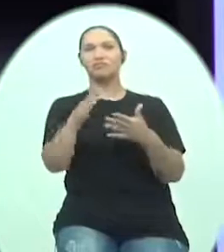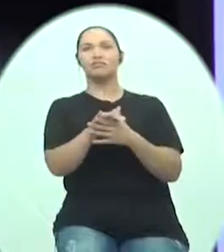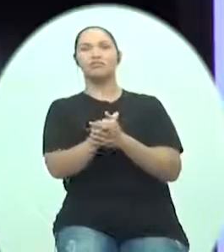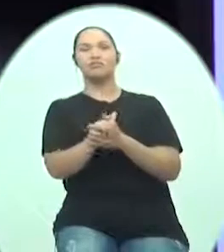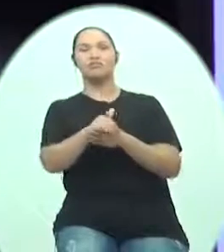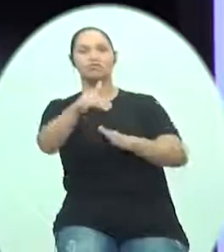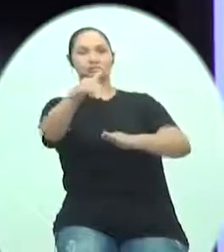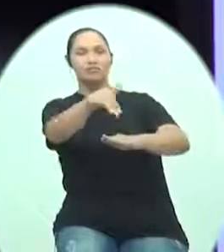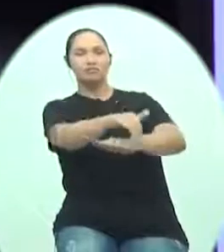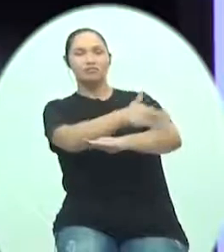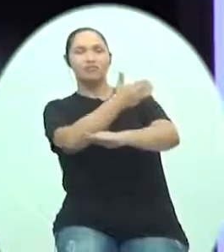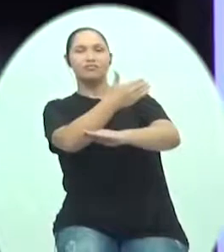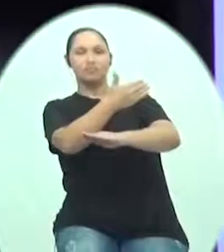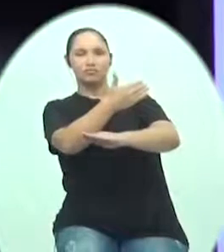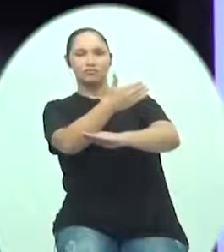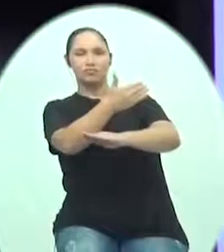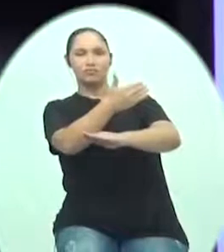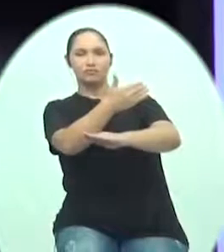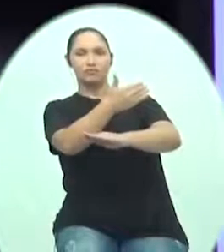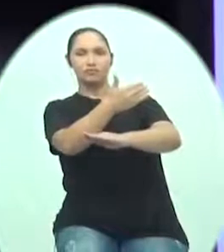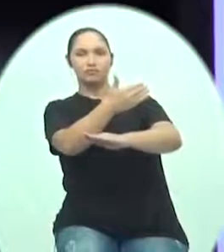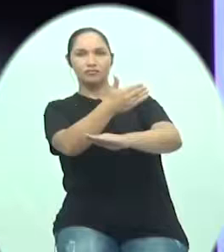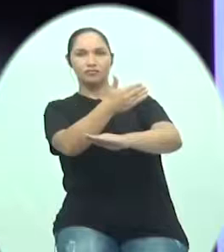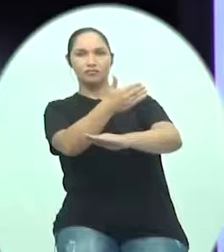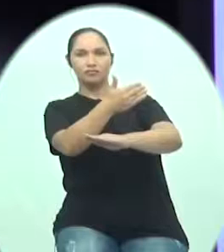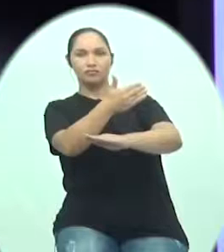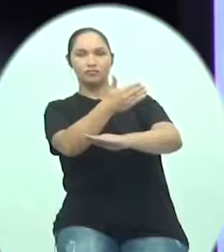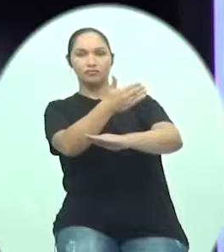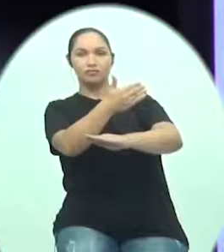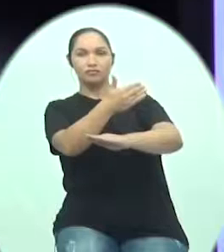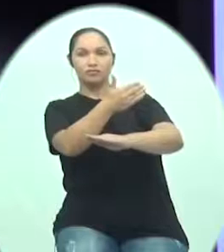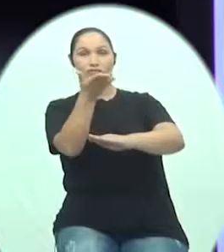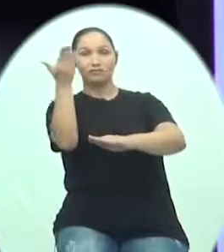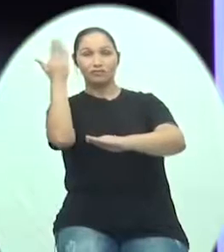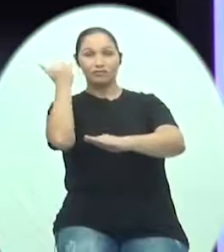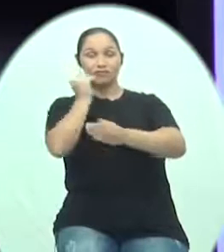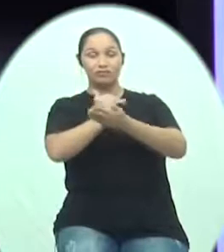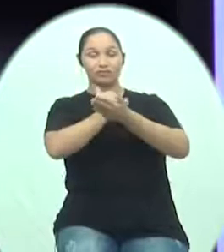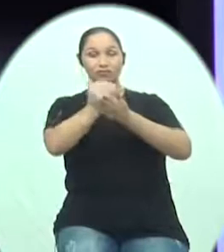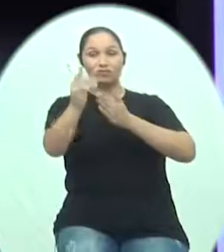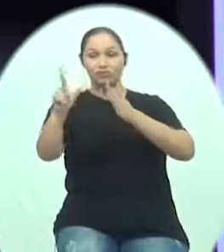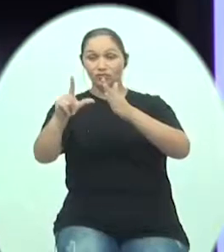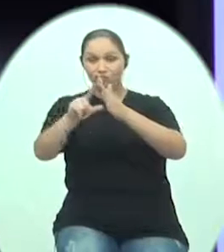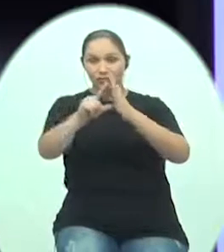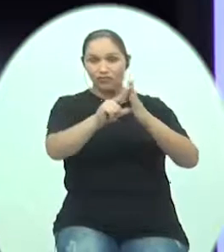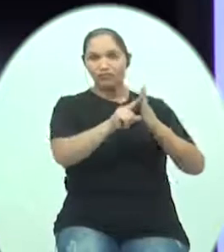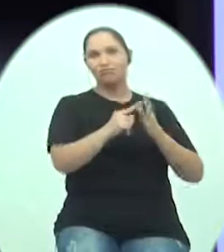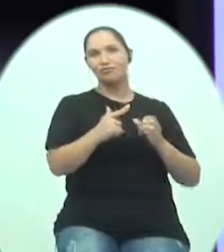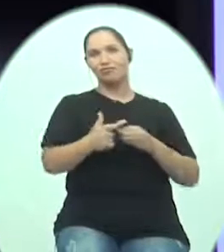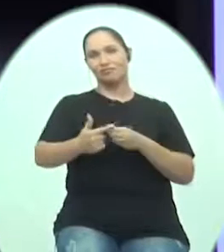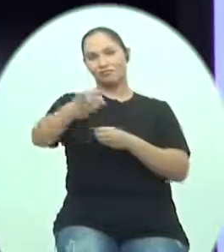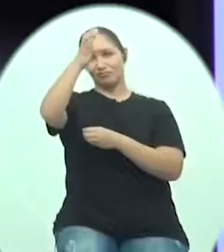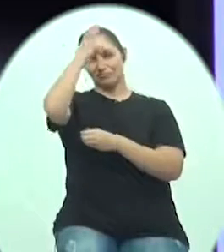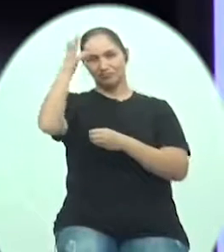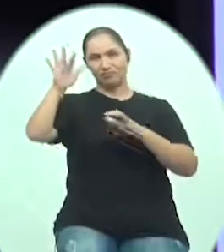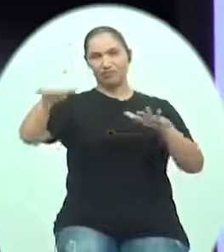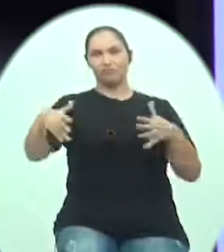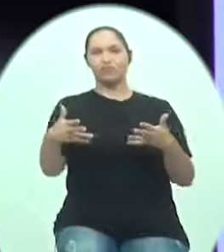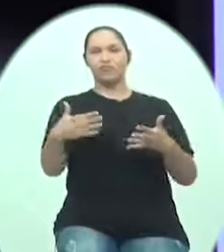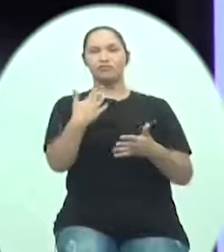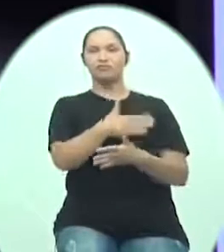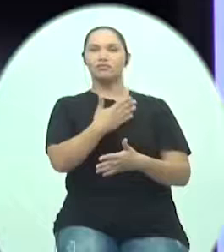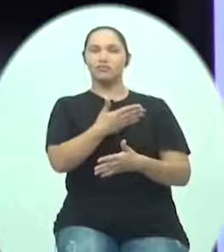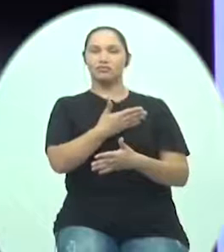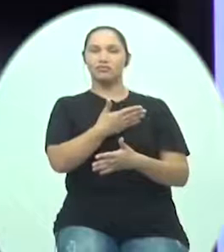o berço que nasceu a parte comercial de CR cilma eu acredito né então é teria que urgente dar uma